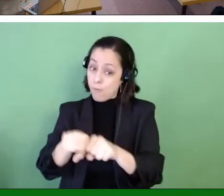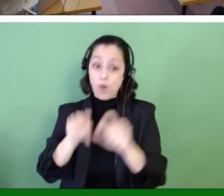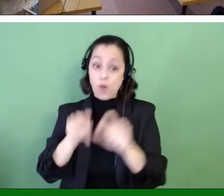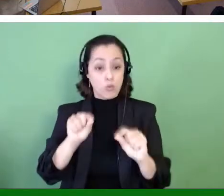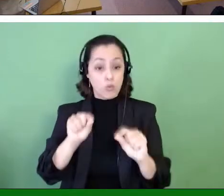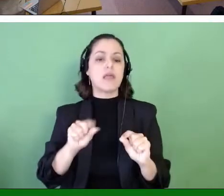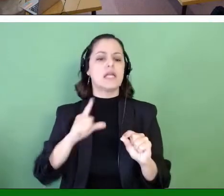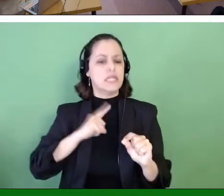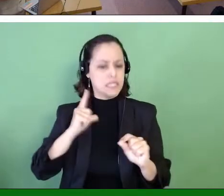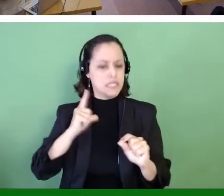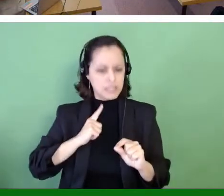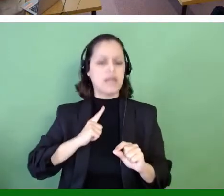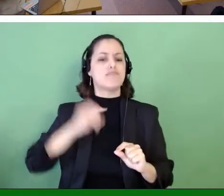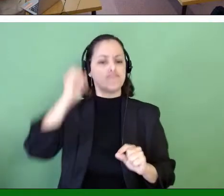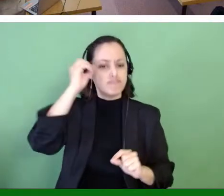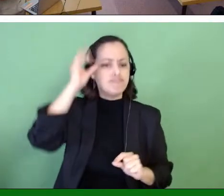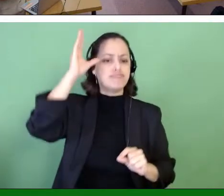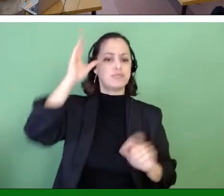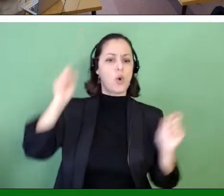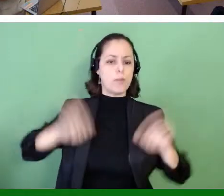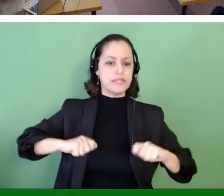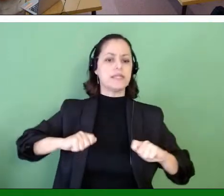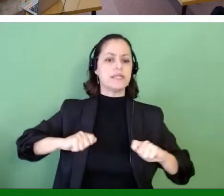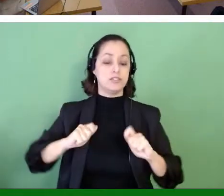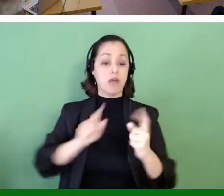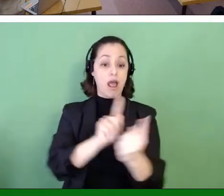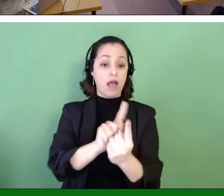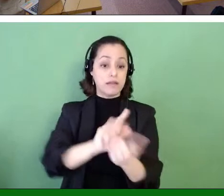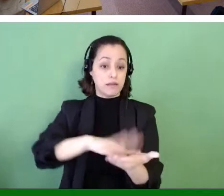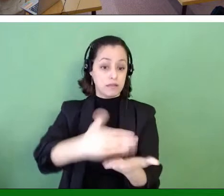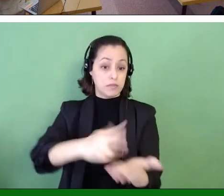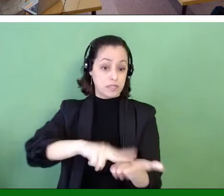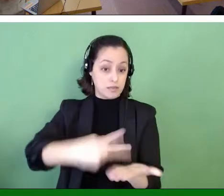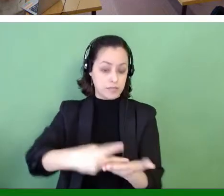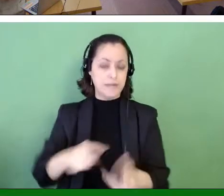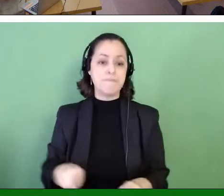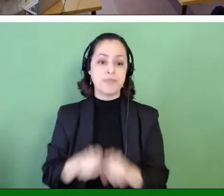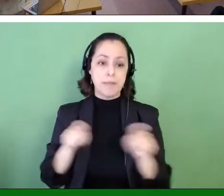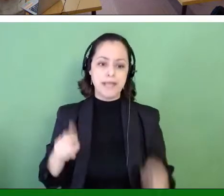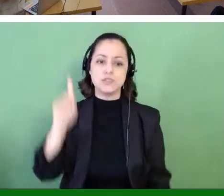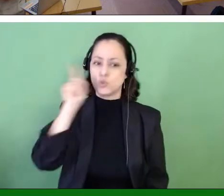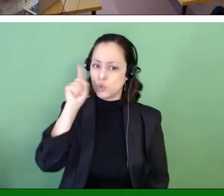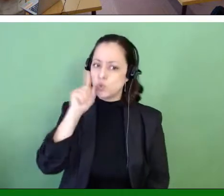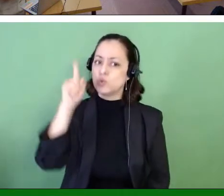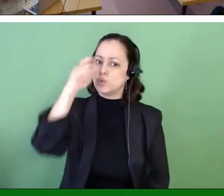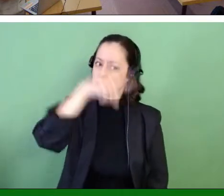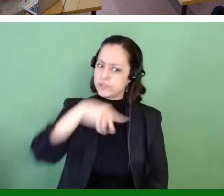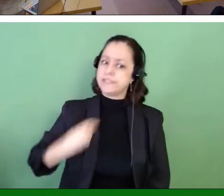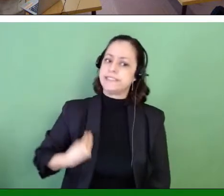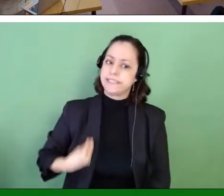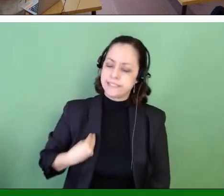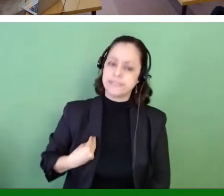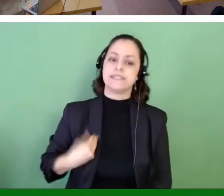né? E de fato 30 anos são quase nada, mas para quem está ali no dia a dia é muita coisa.